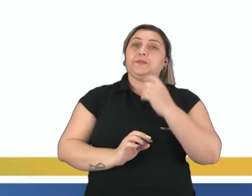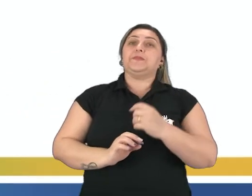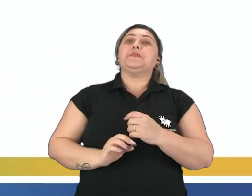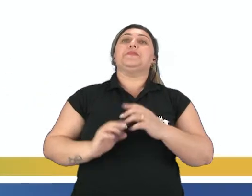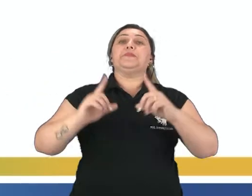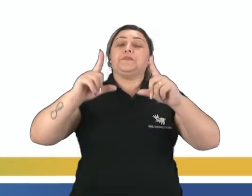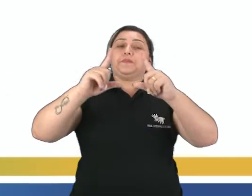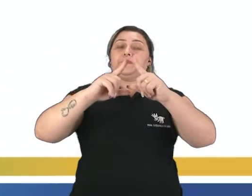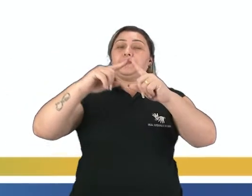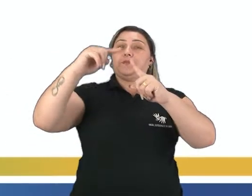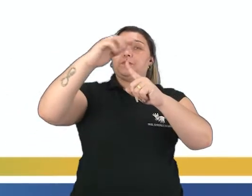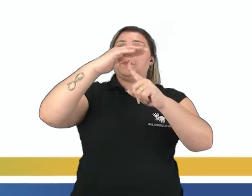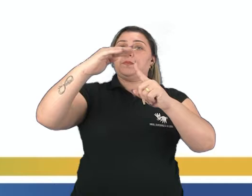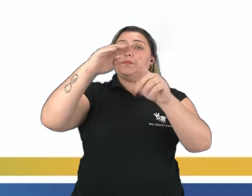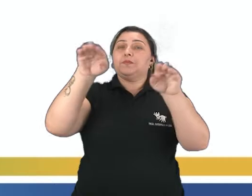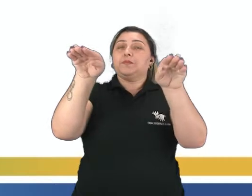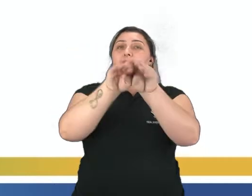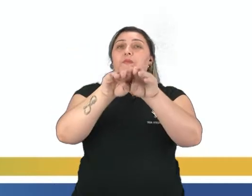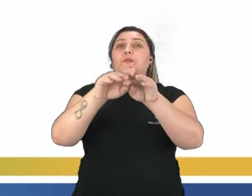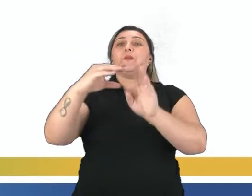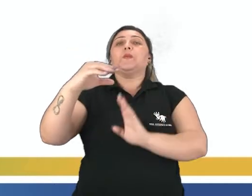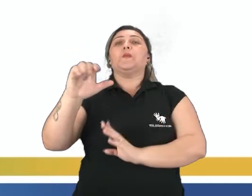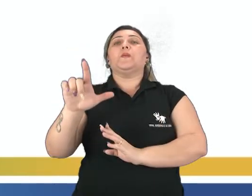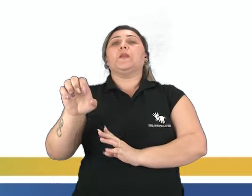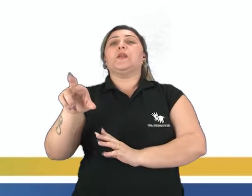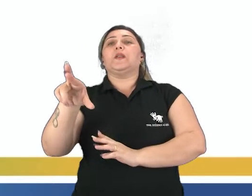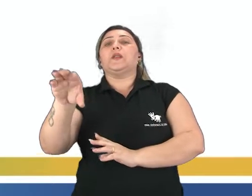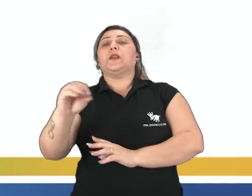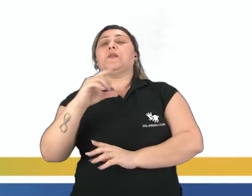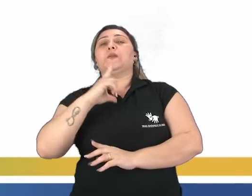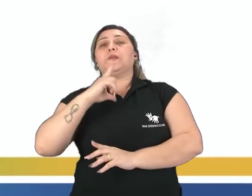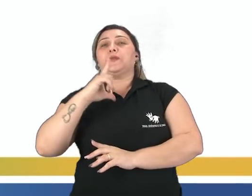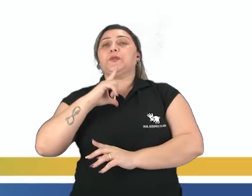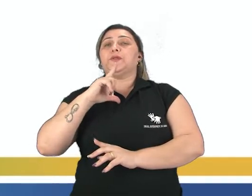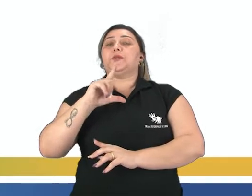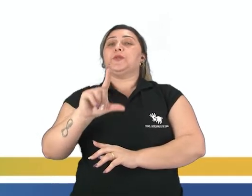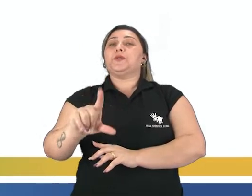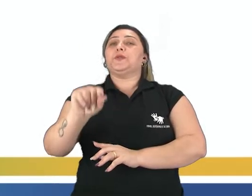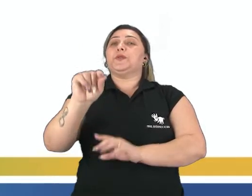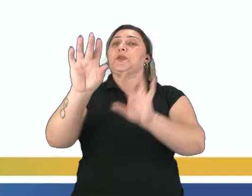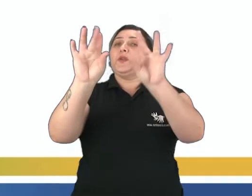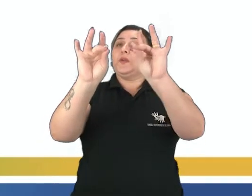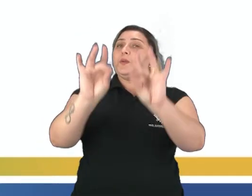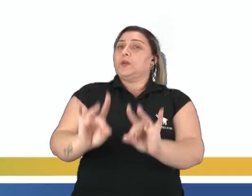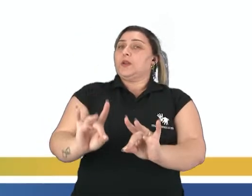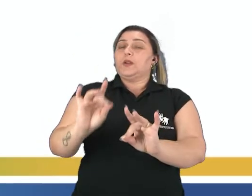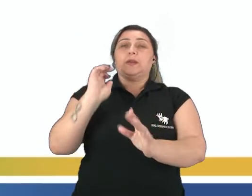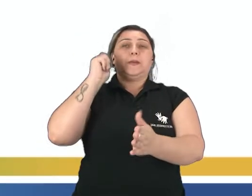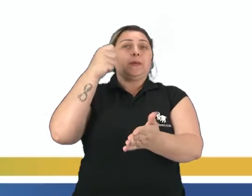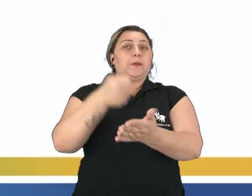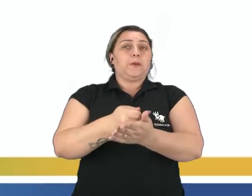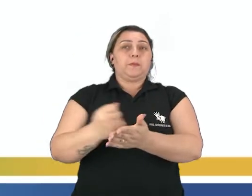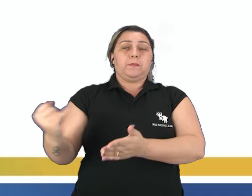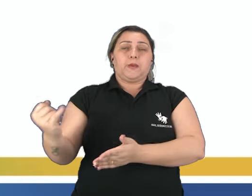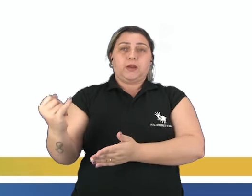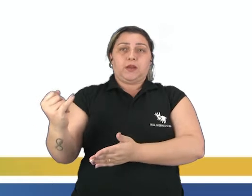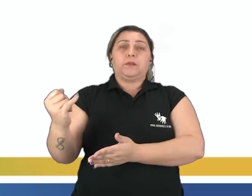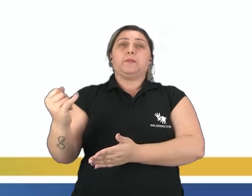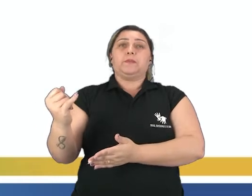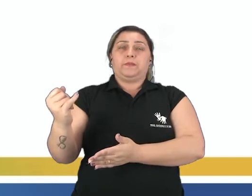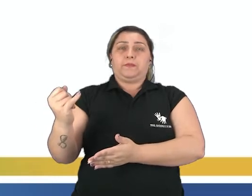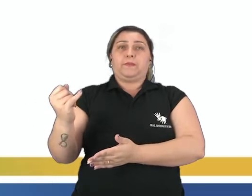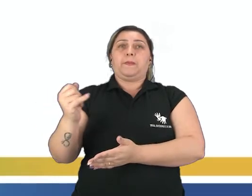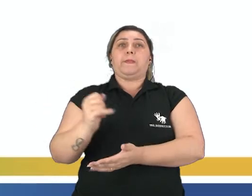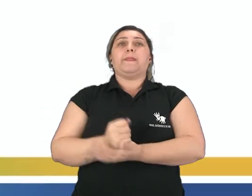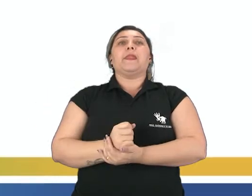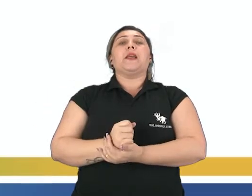da pirâmide social estava o clero, que também tinha o privilégio de não pagar impostos. O clero era quem ocupava